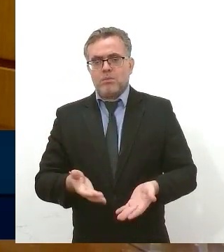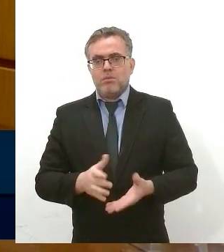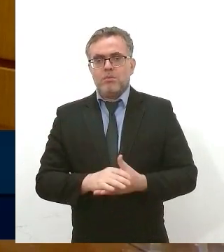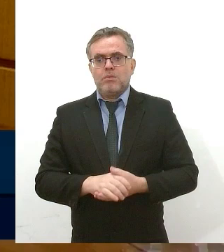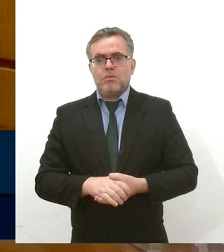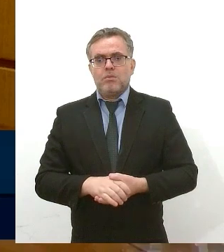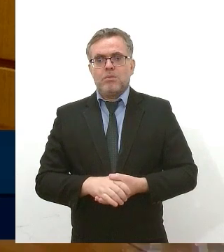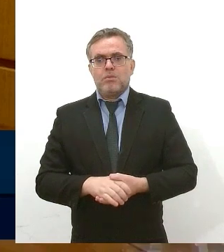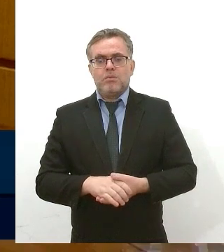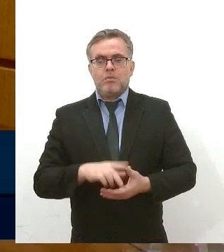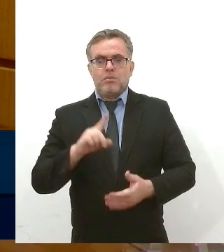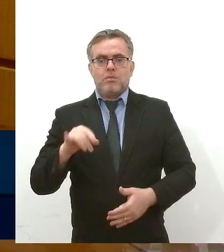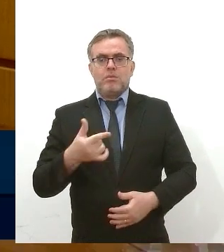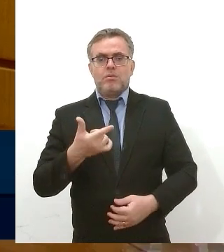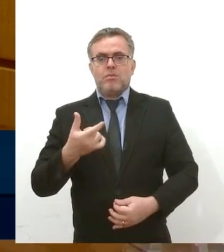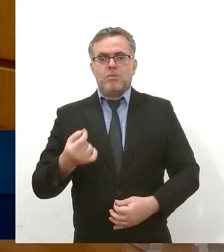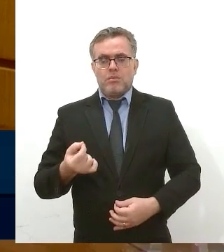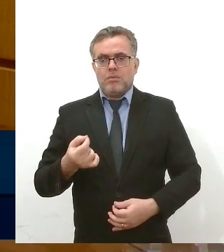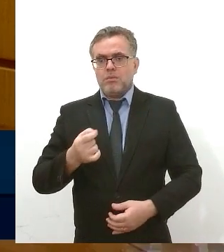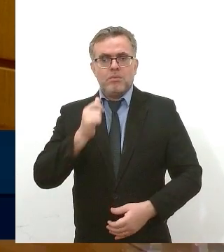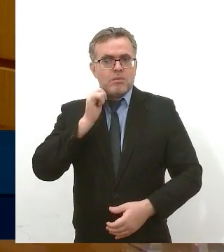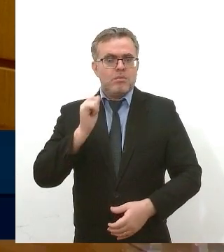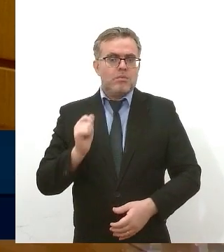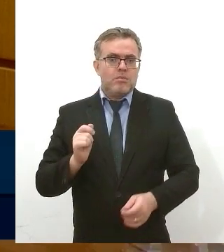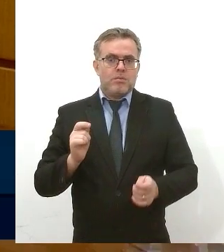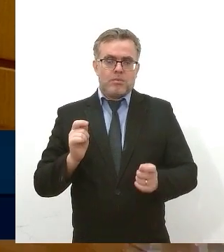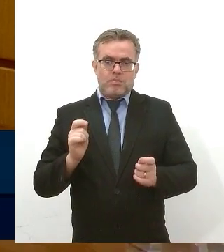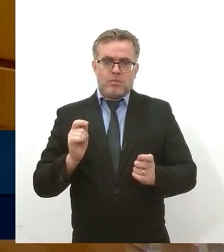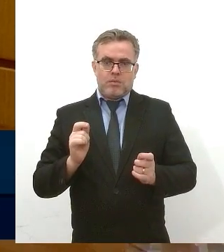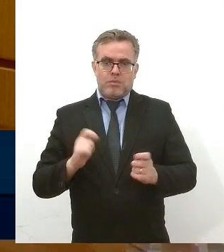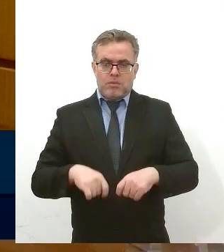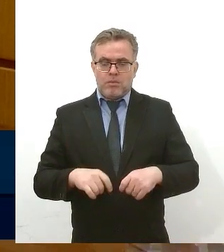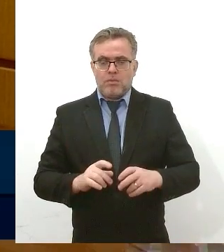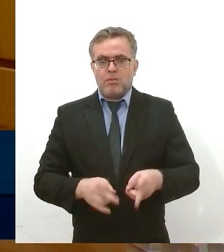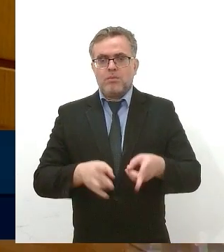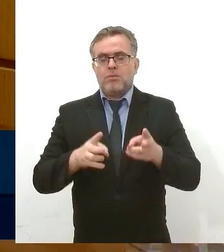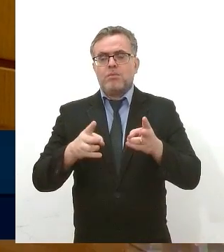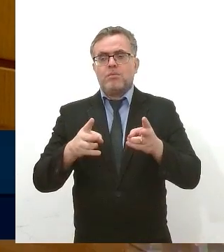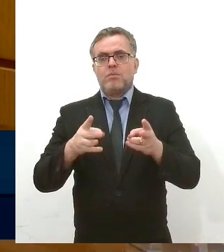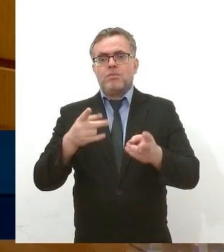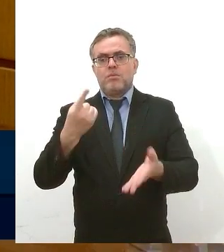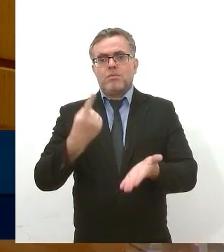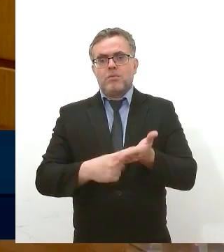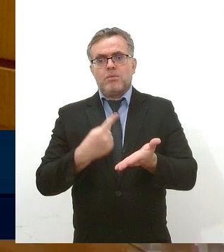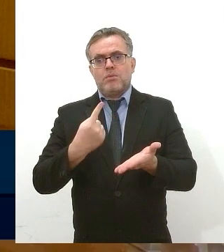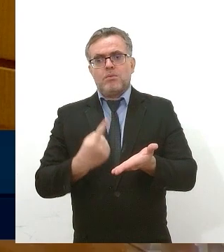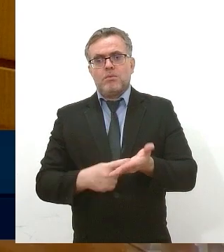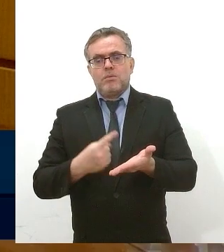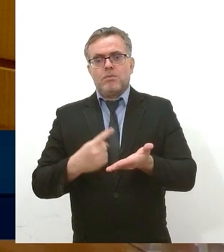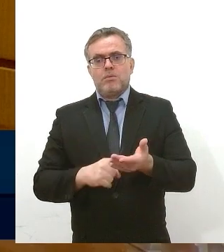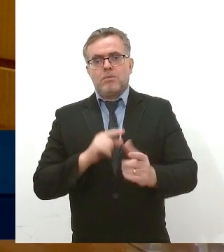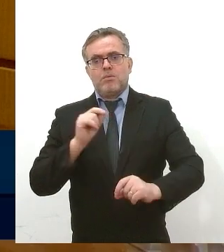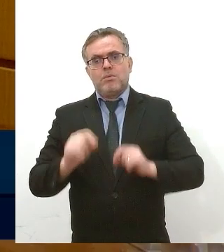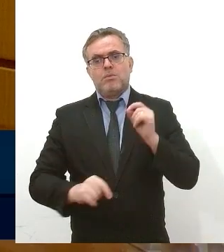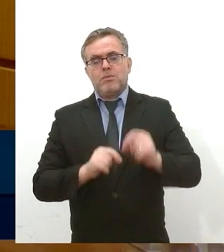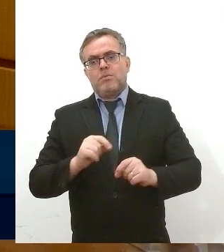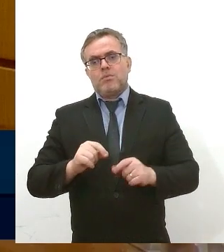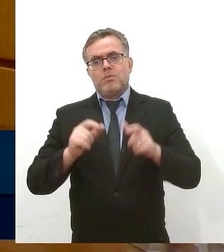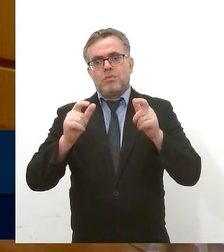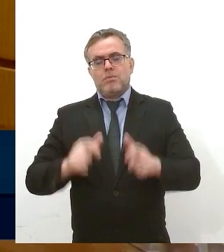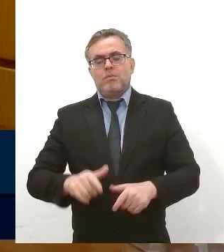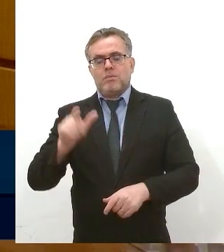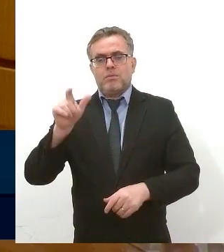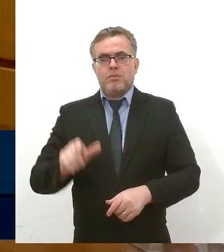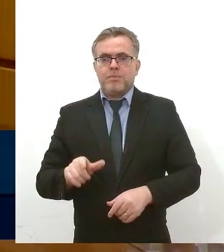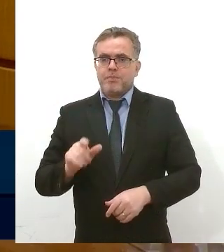abril, data que marca a elevação de Vila à cidade, contaremos com uma